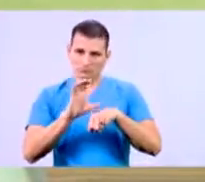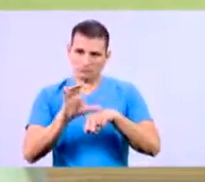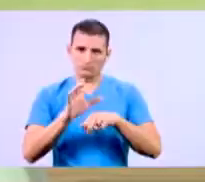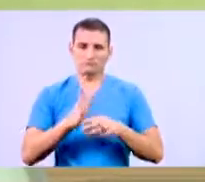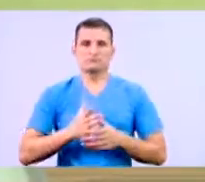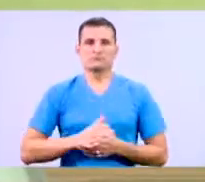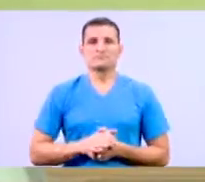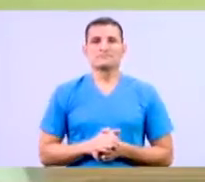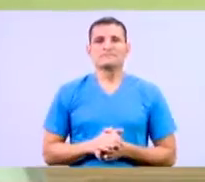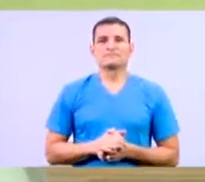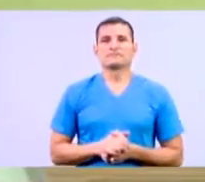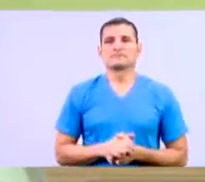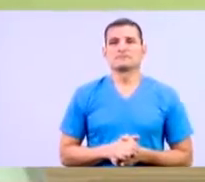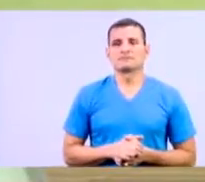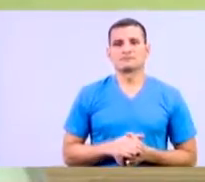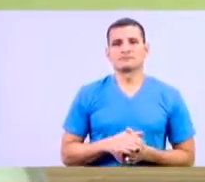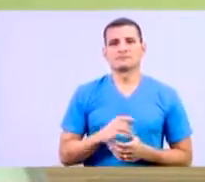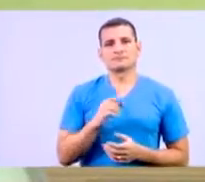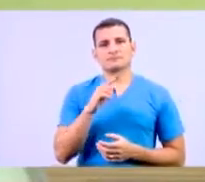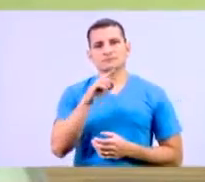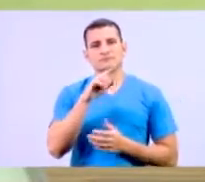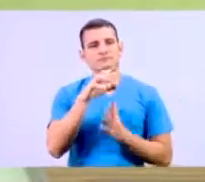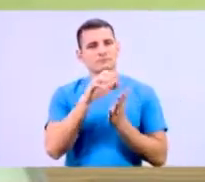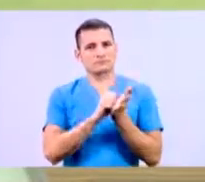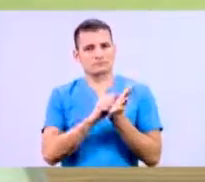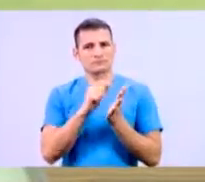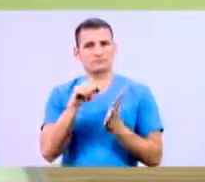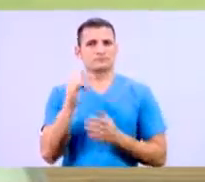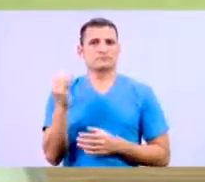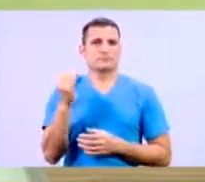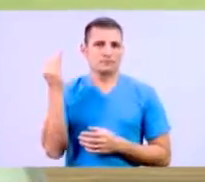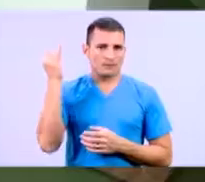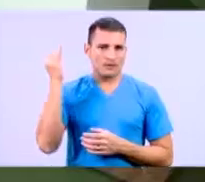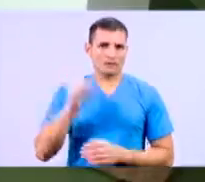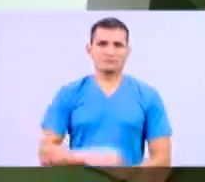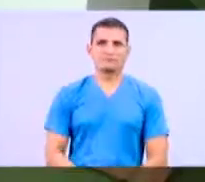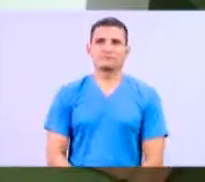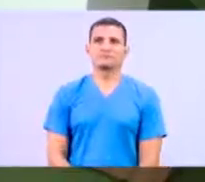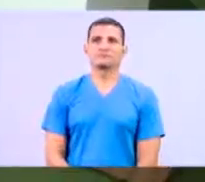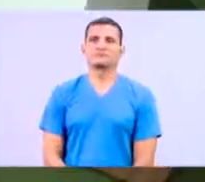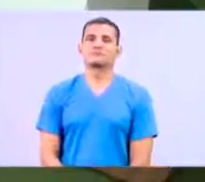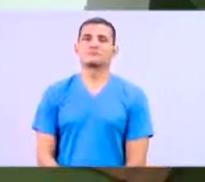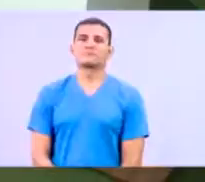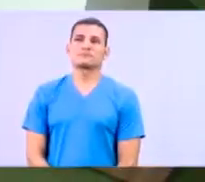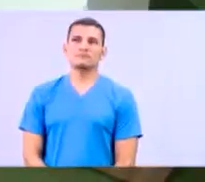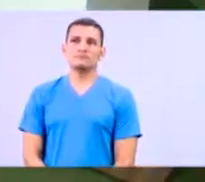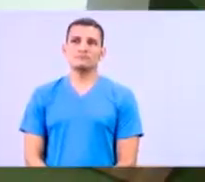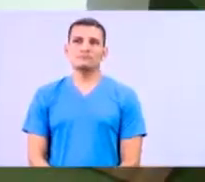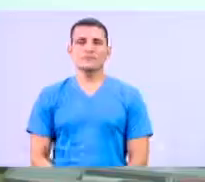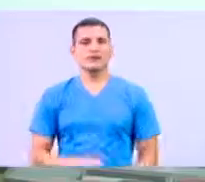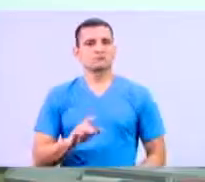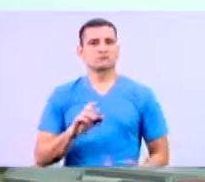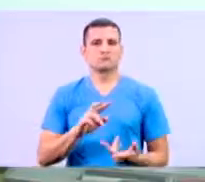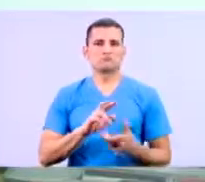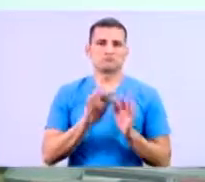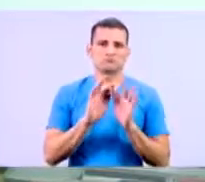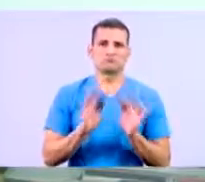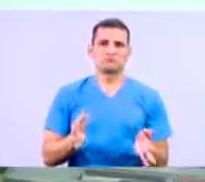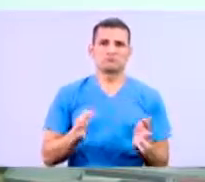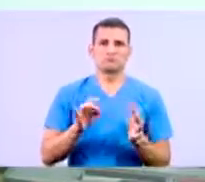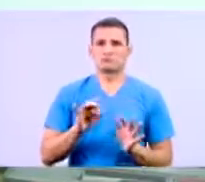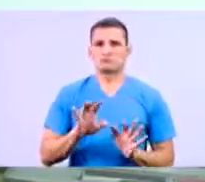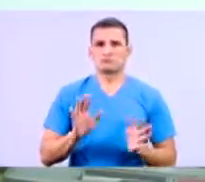cursos.ead.ifro. Então, esse registro de nome é muito importante, professor. É interessante que é coisa simples, né? Como a gente falou, é